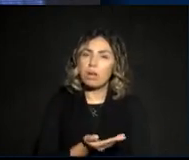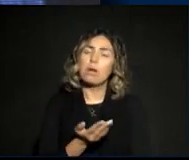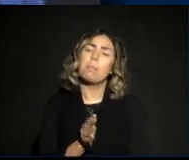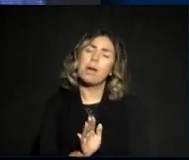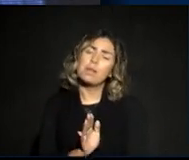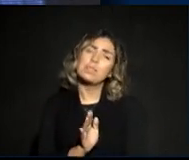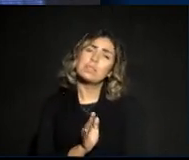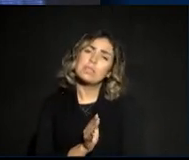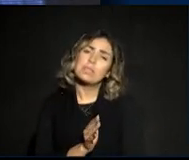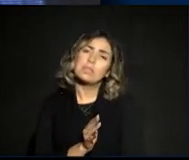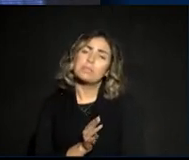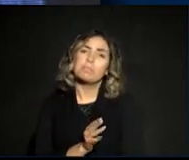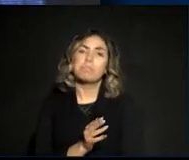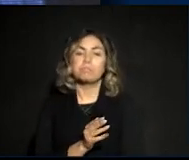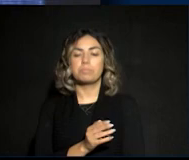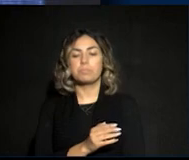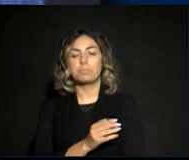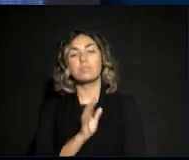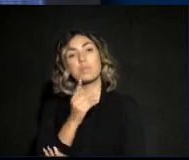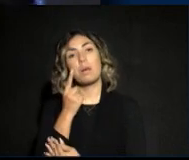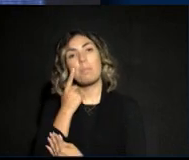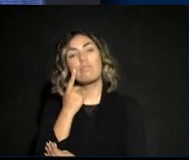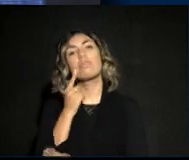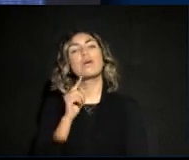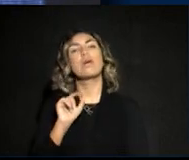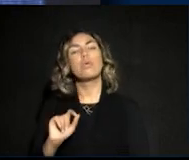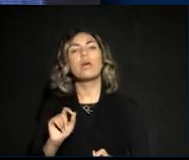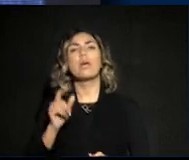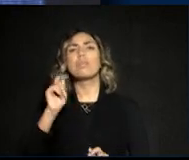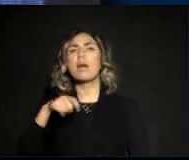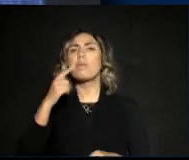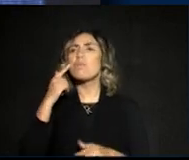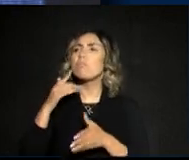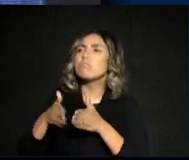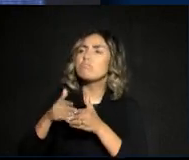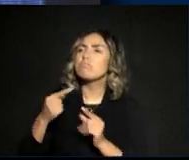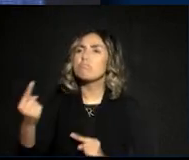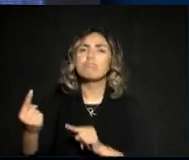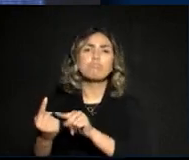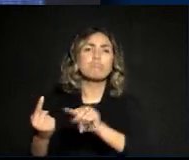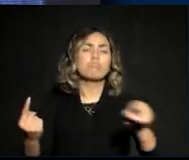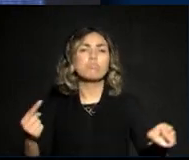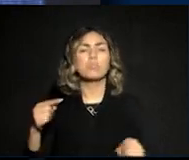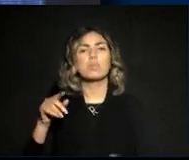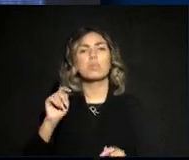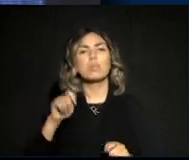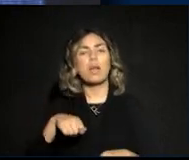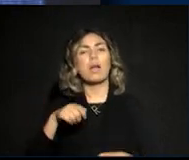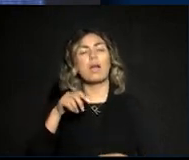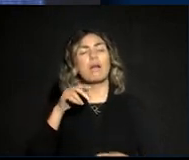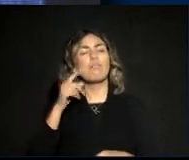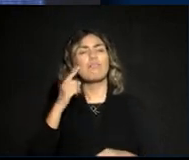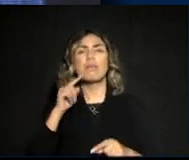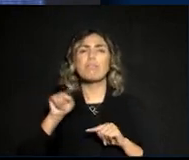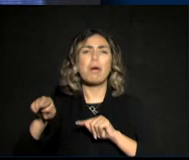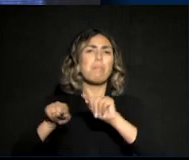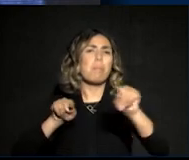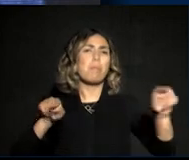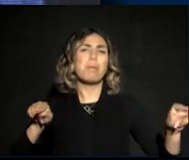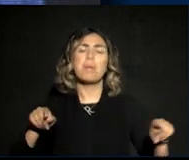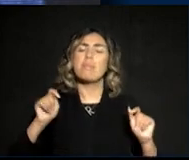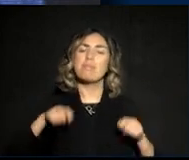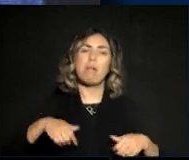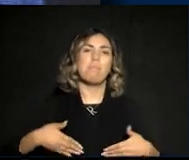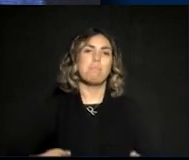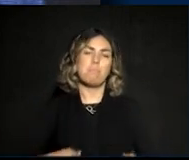mas aí dá para ver a duplicação de Itapetininga para Ourinhos dá para melhorar o acesso Mirassol para Rio Preto e por aí vai